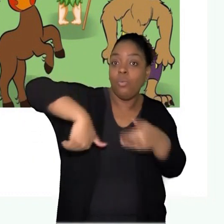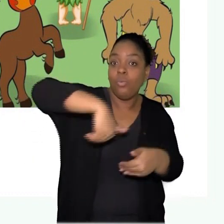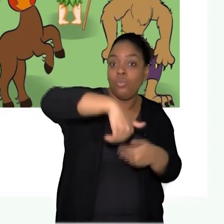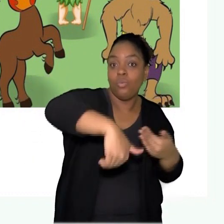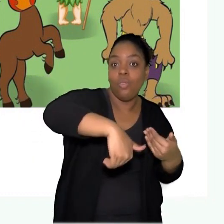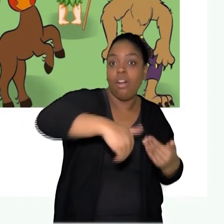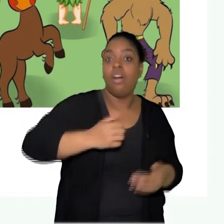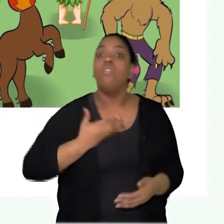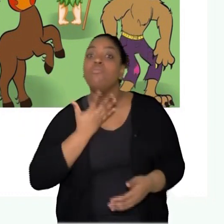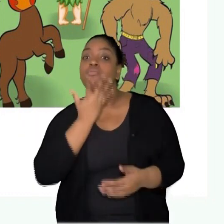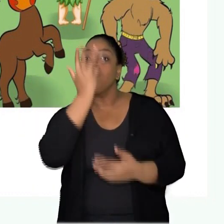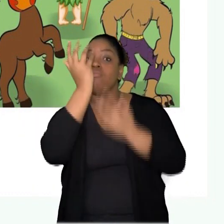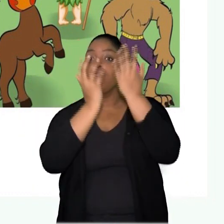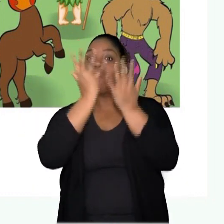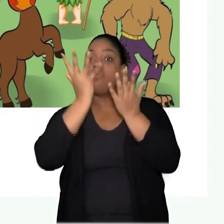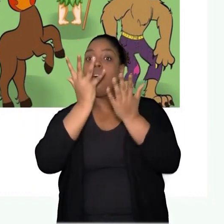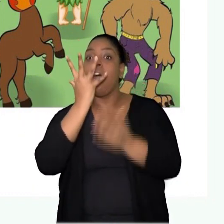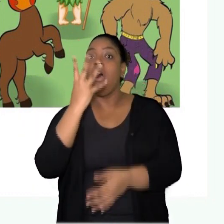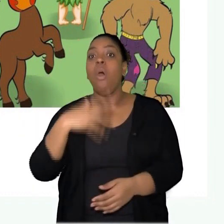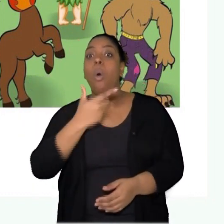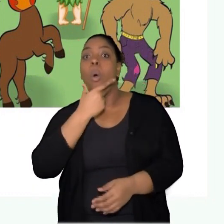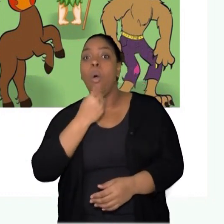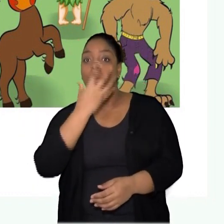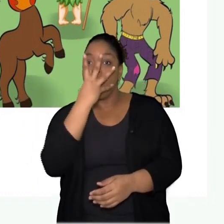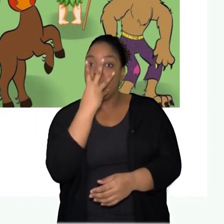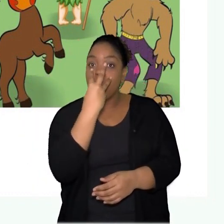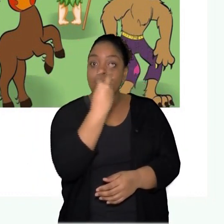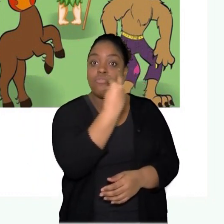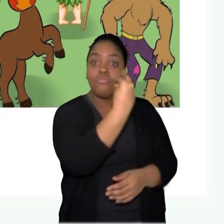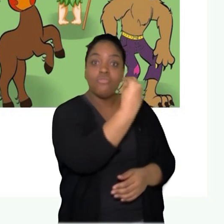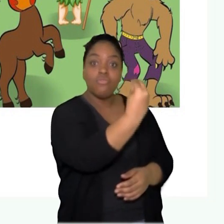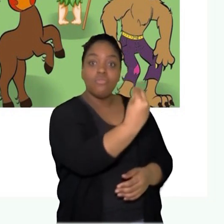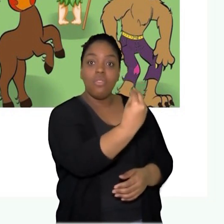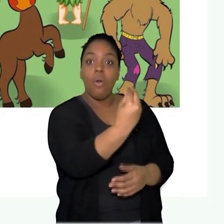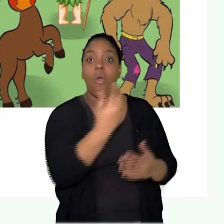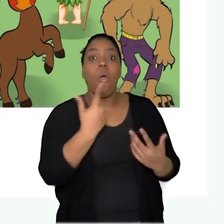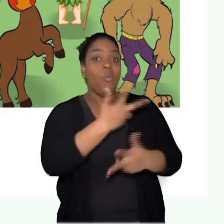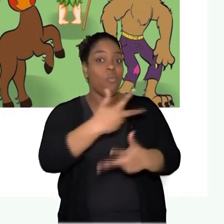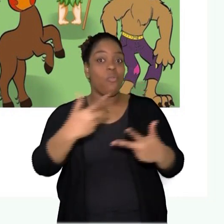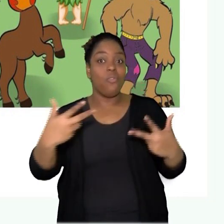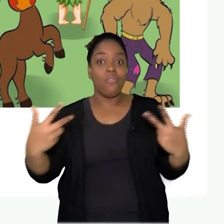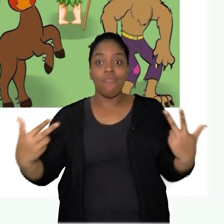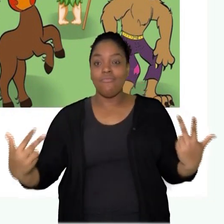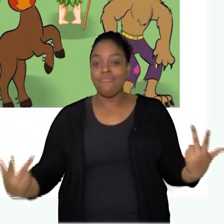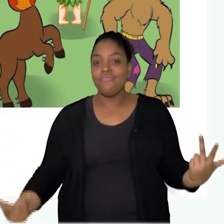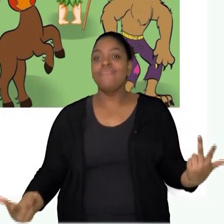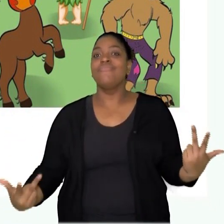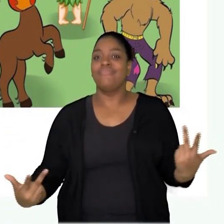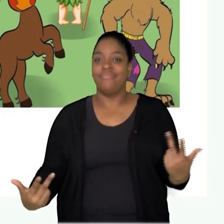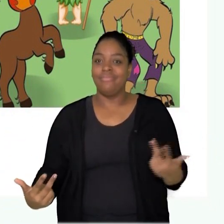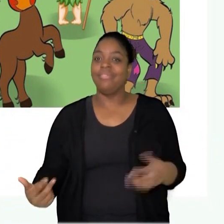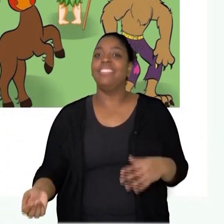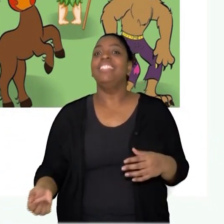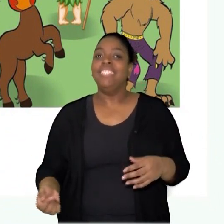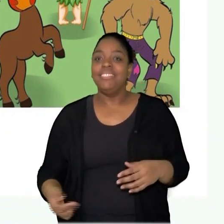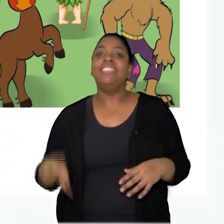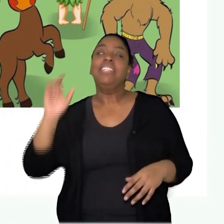Sem Cabeça, no Lobisomens e tantos outros personagens que mexem com a